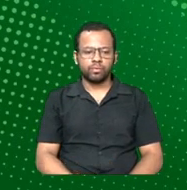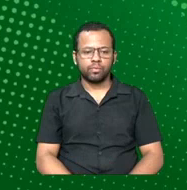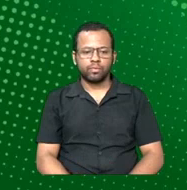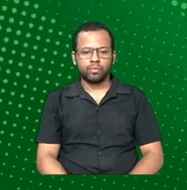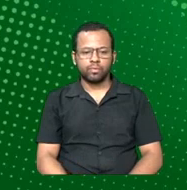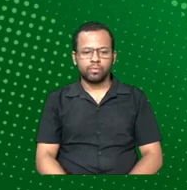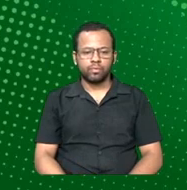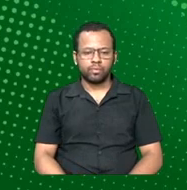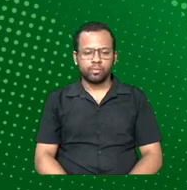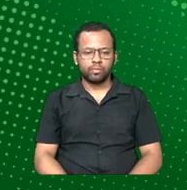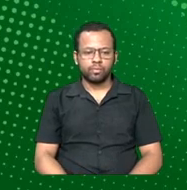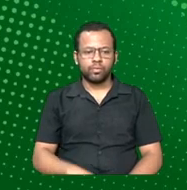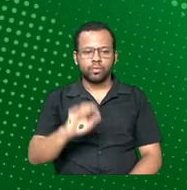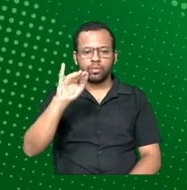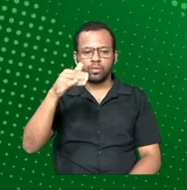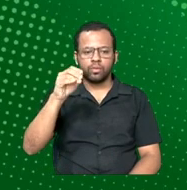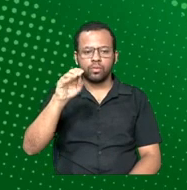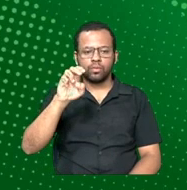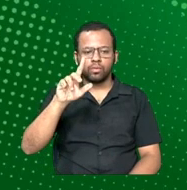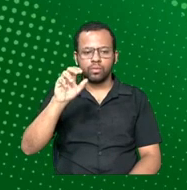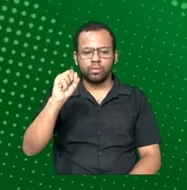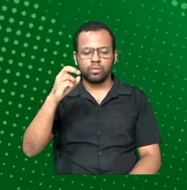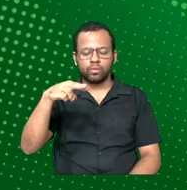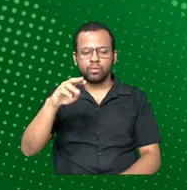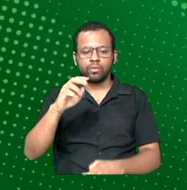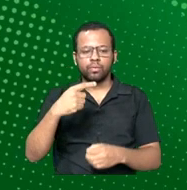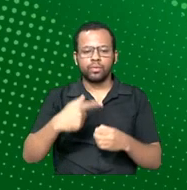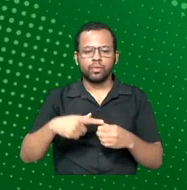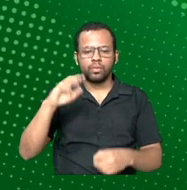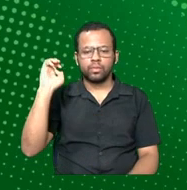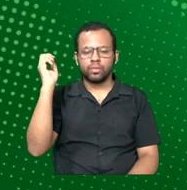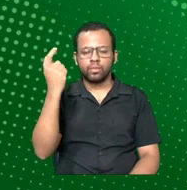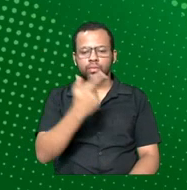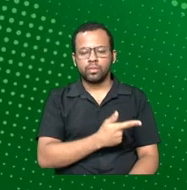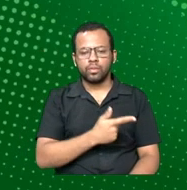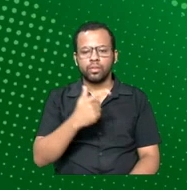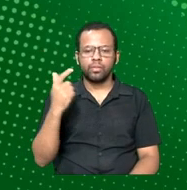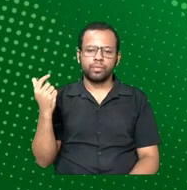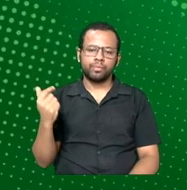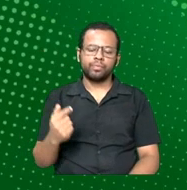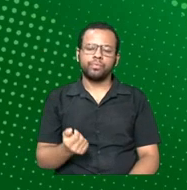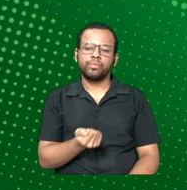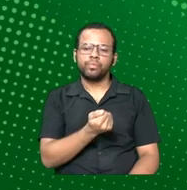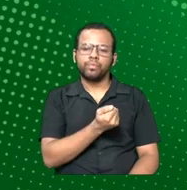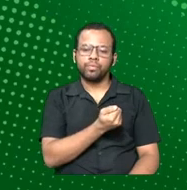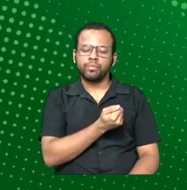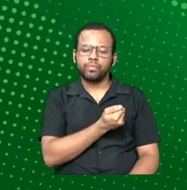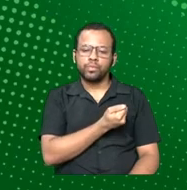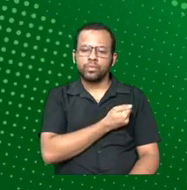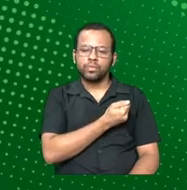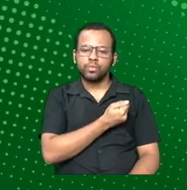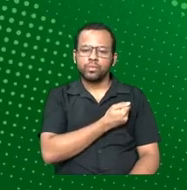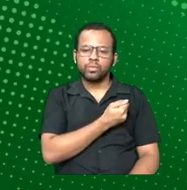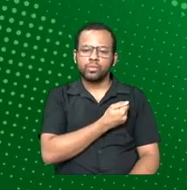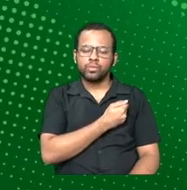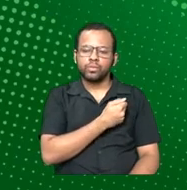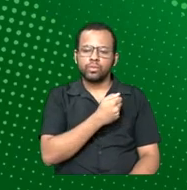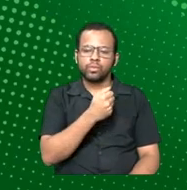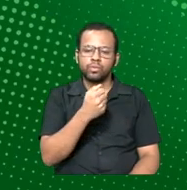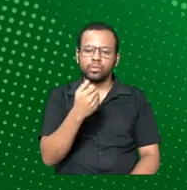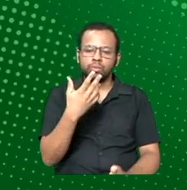4213042 Joelson lá a distância Quem vai levar aqui também